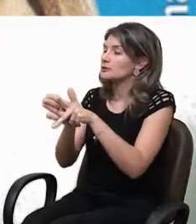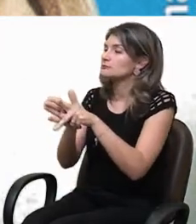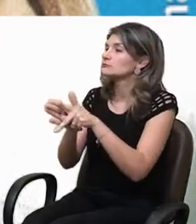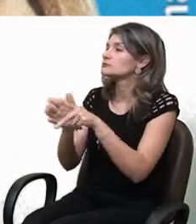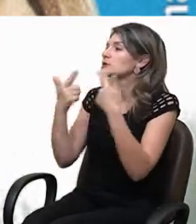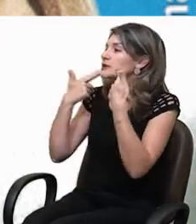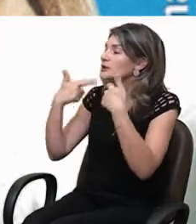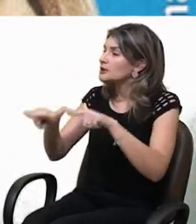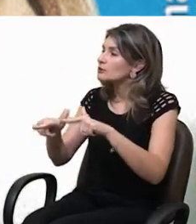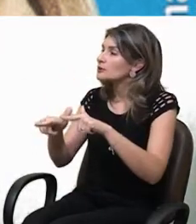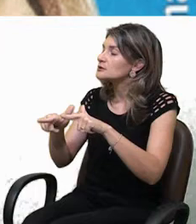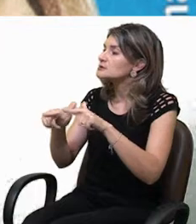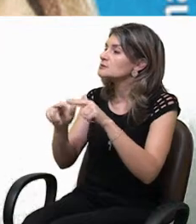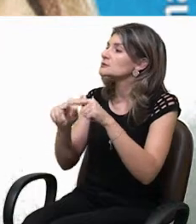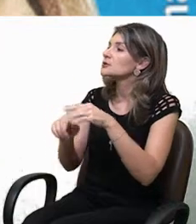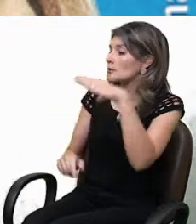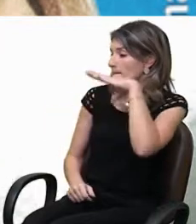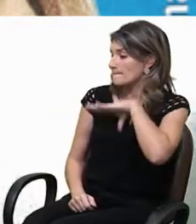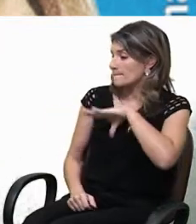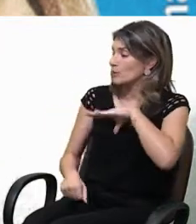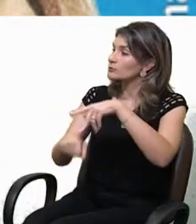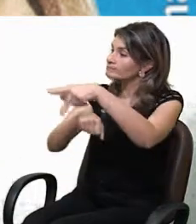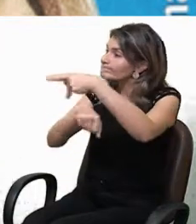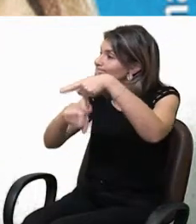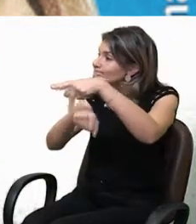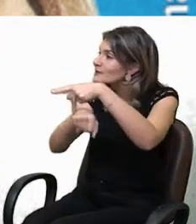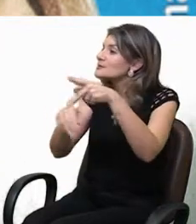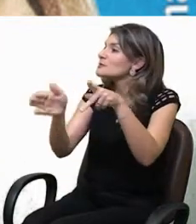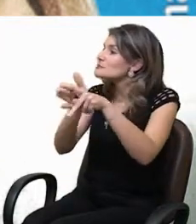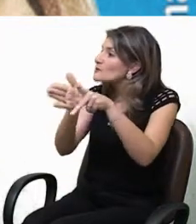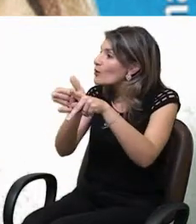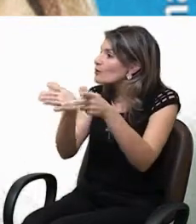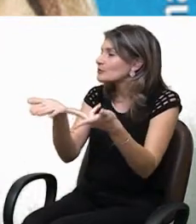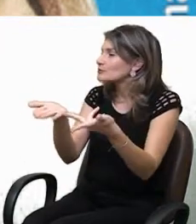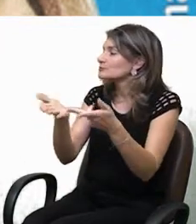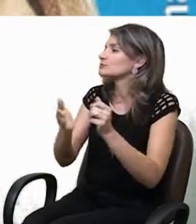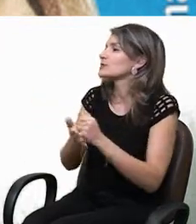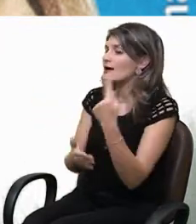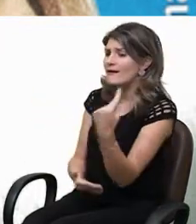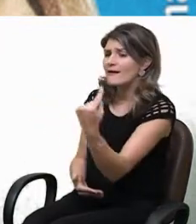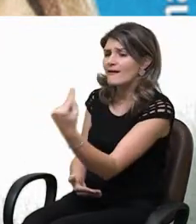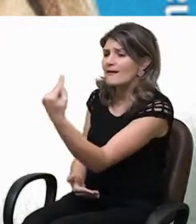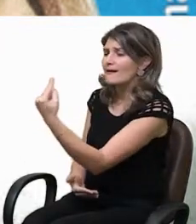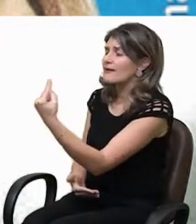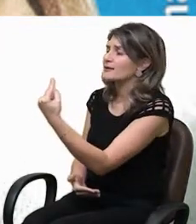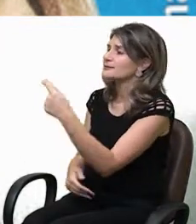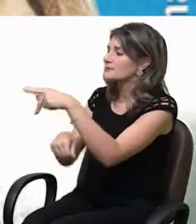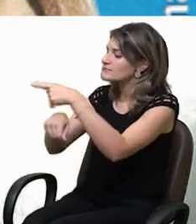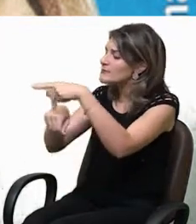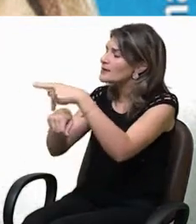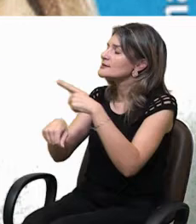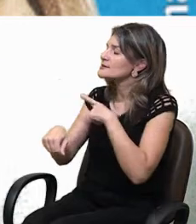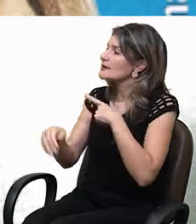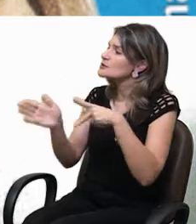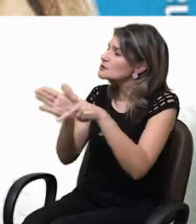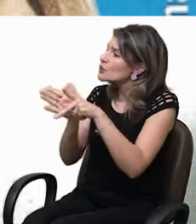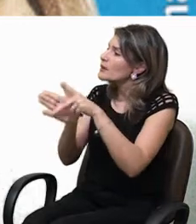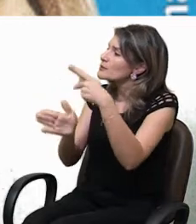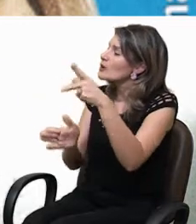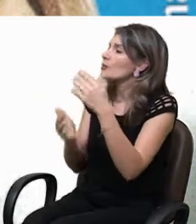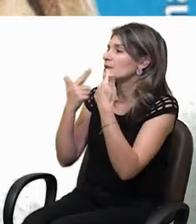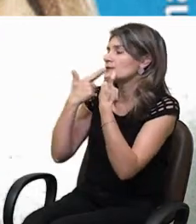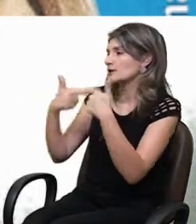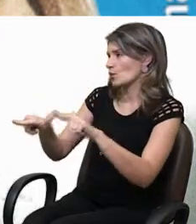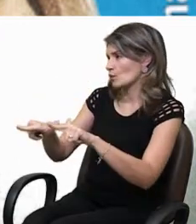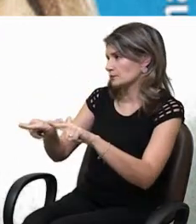língua gestual portuguesa, que é de Portugal. Então, cada país tem a sua própria língua. Então, nós temos